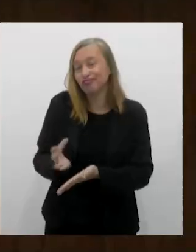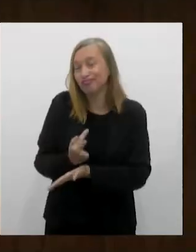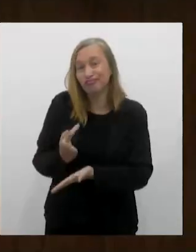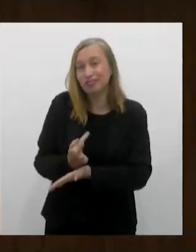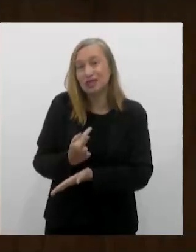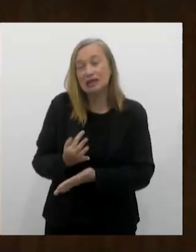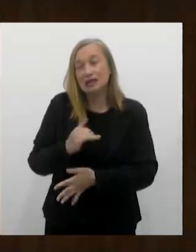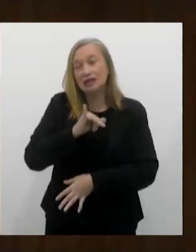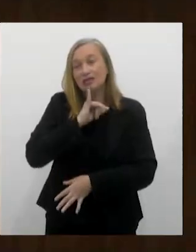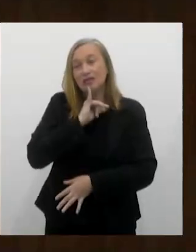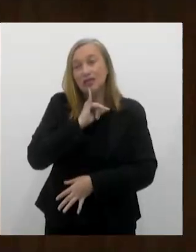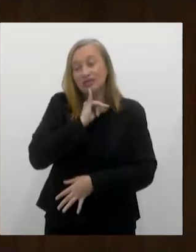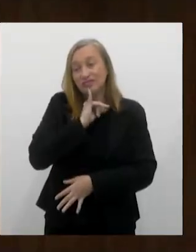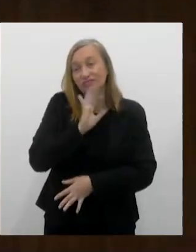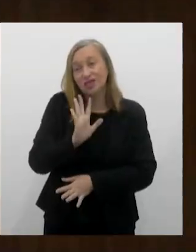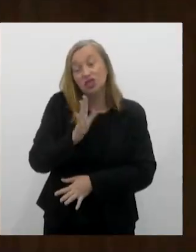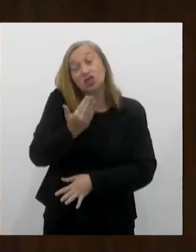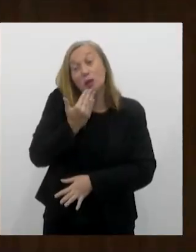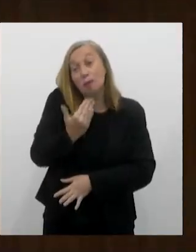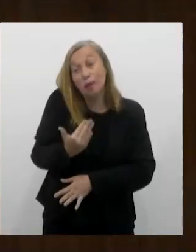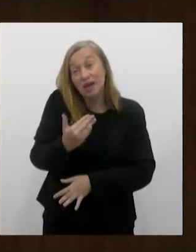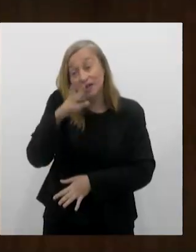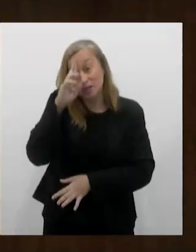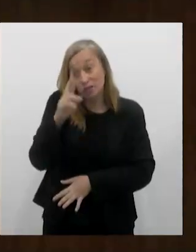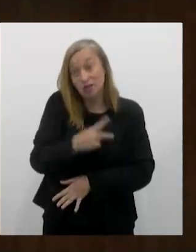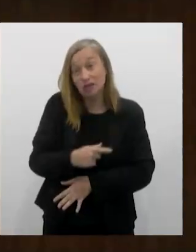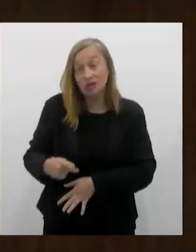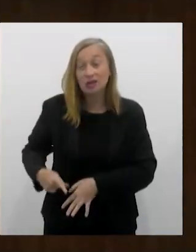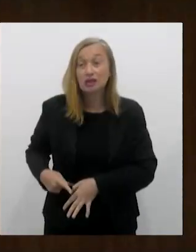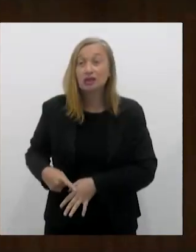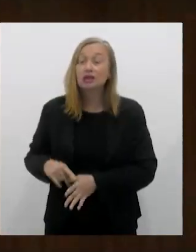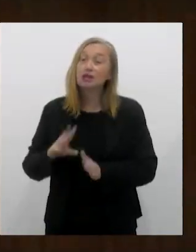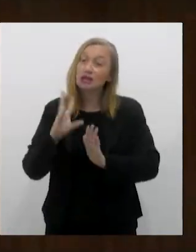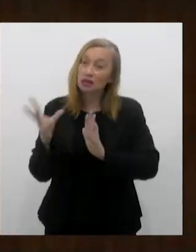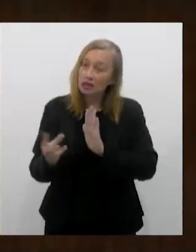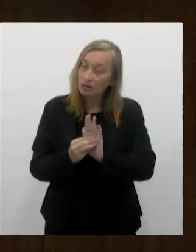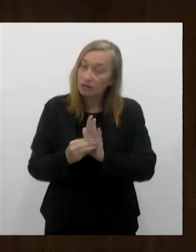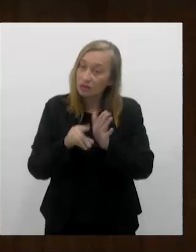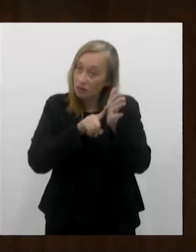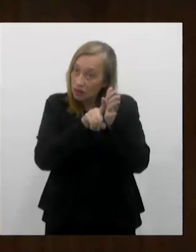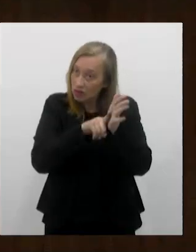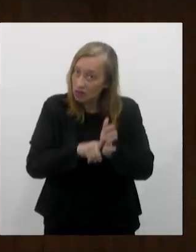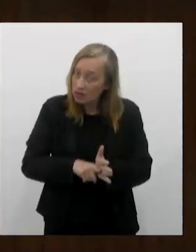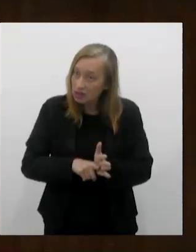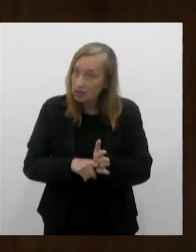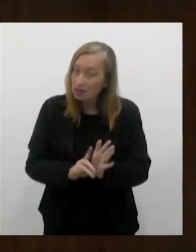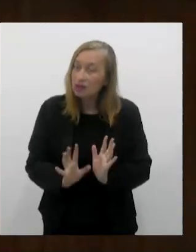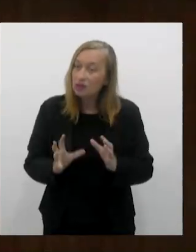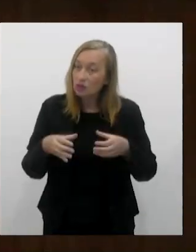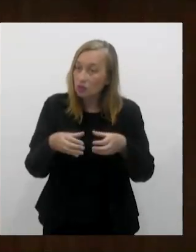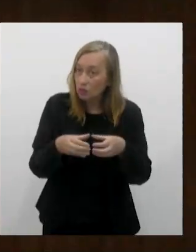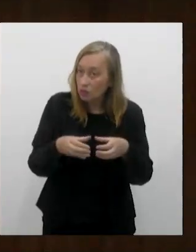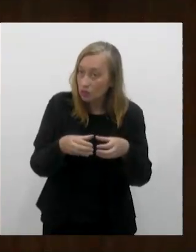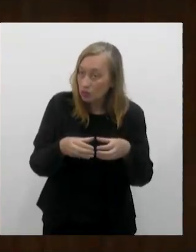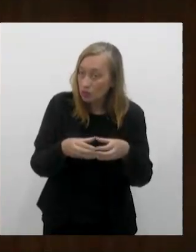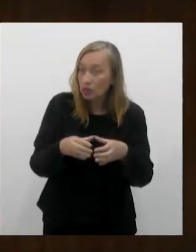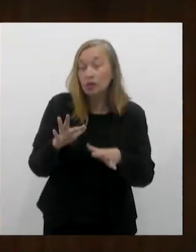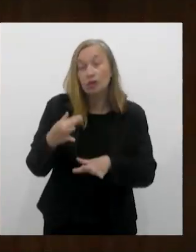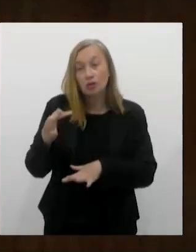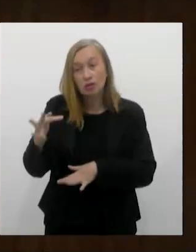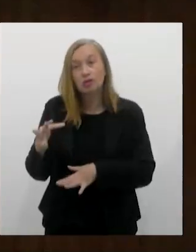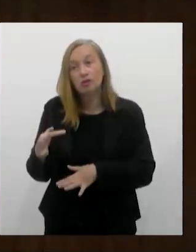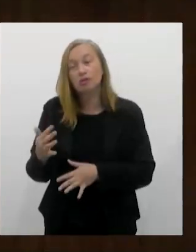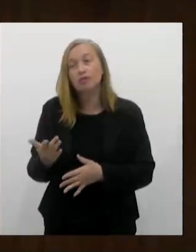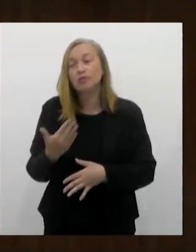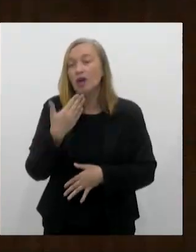Então, infelizmente, a gente pede, senhor presidente, que essas emendas sejam analisadas nas comissões com brevidade